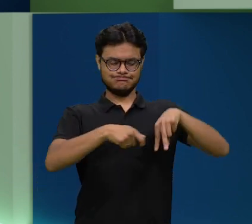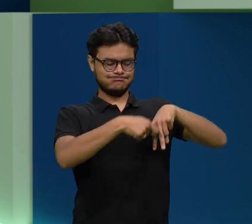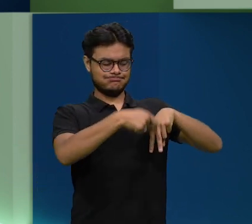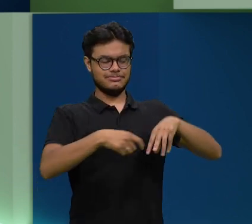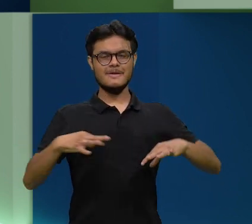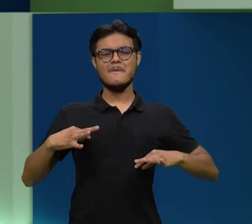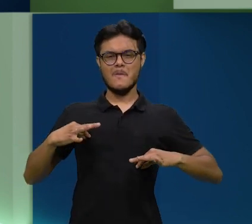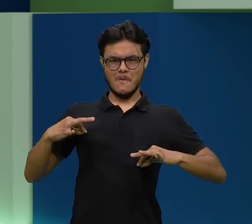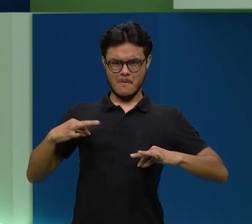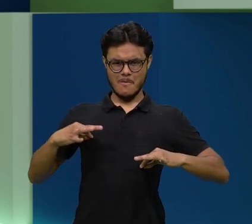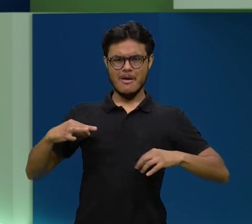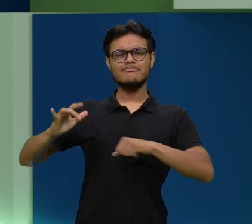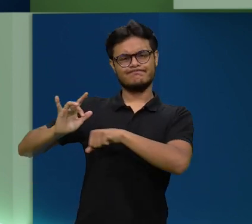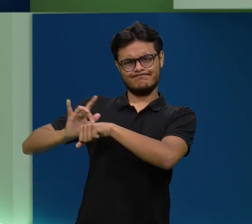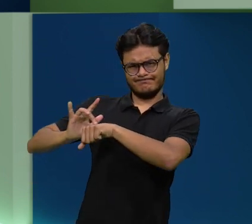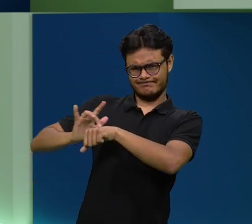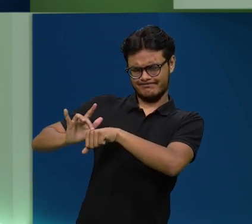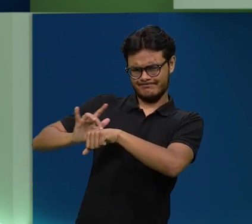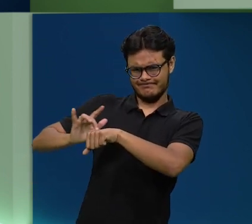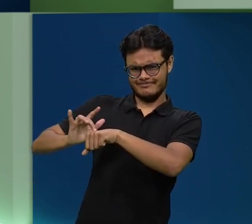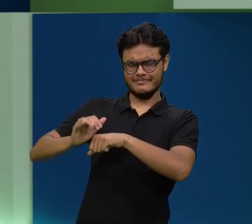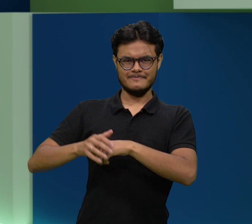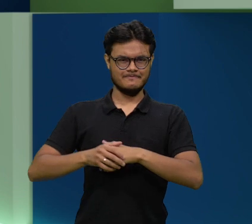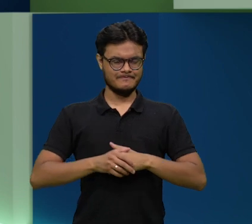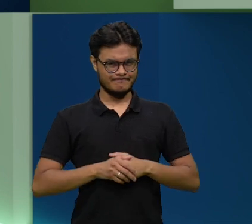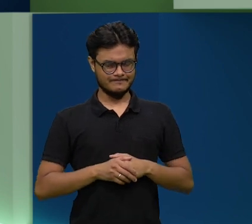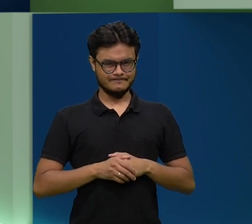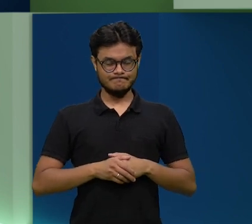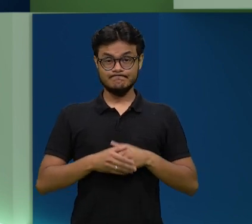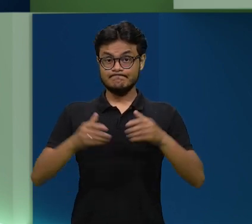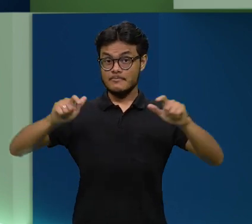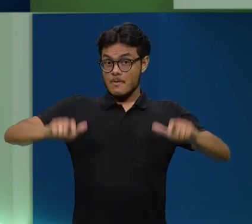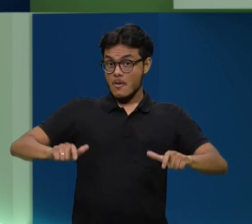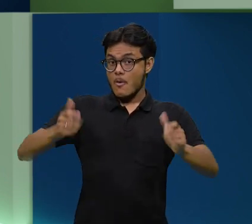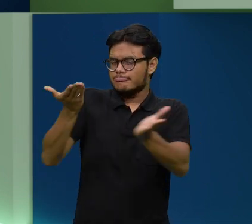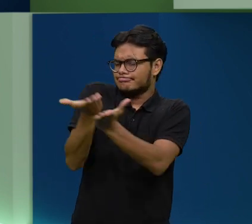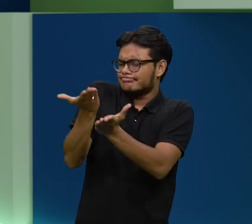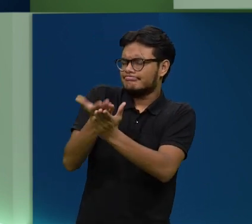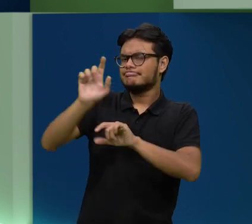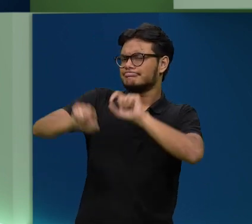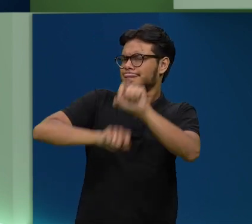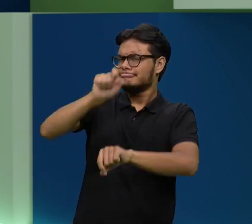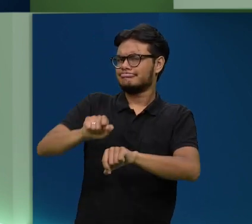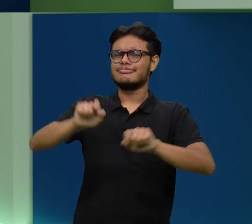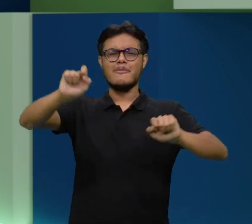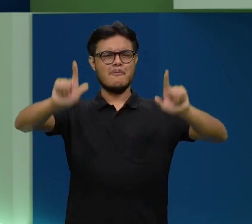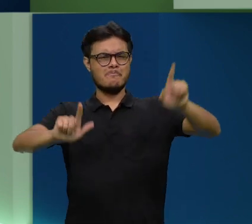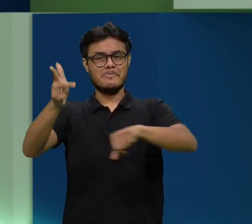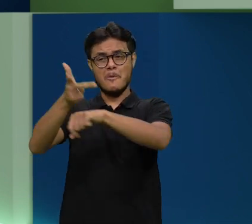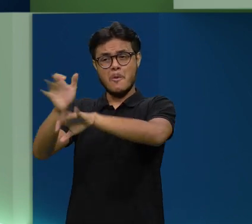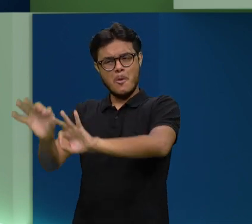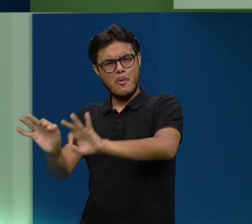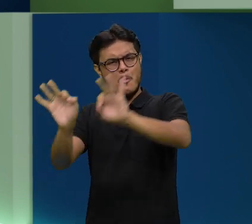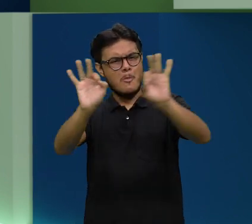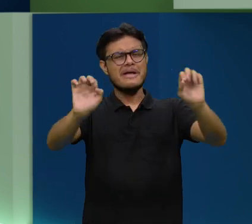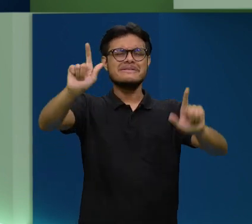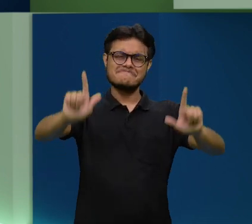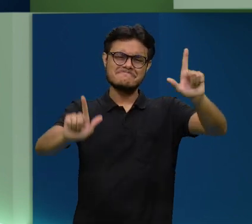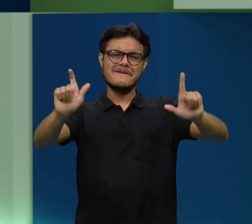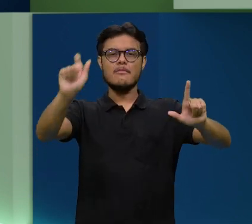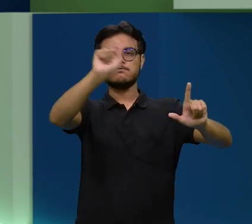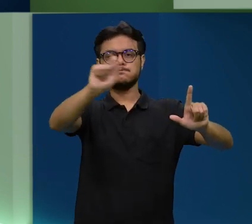calça jeans, uma calça preta e também camisa preta. O ambiente da aula é um estúdio de televisão e usarei uma